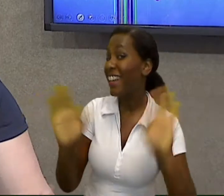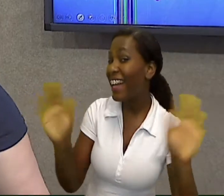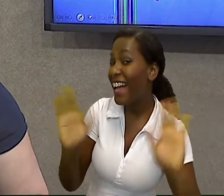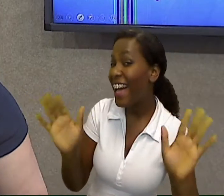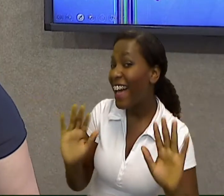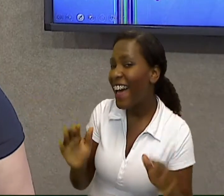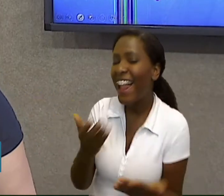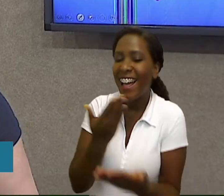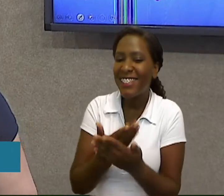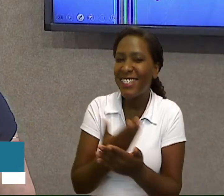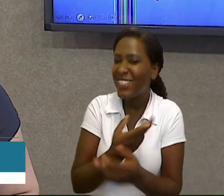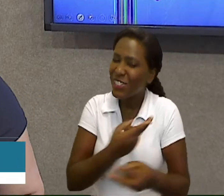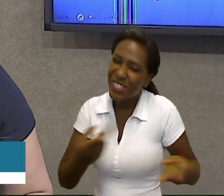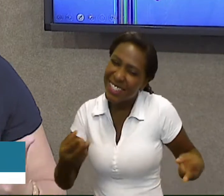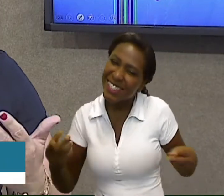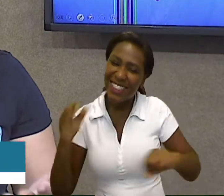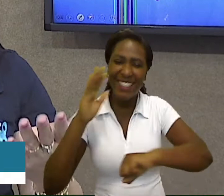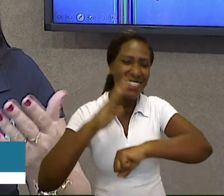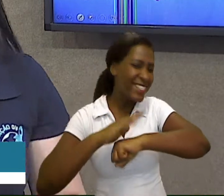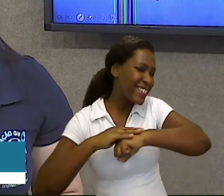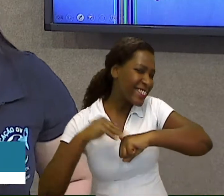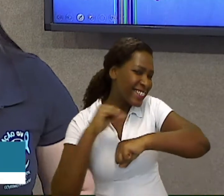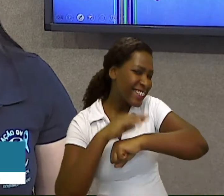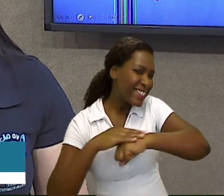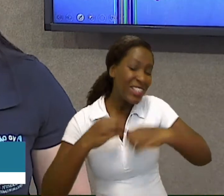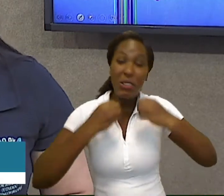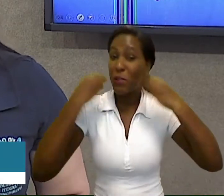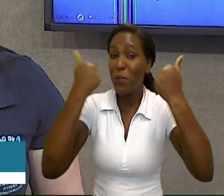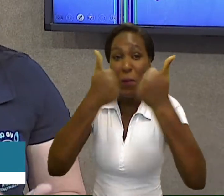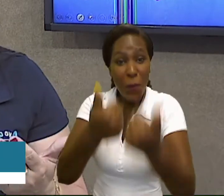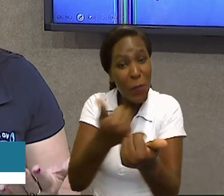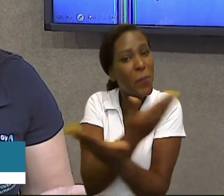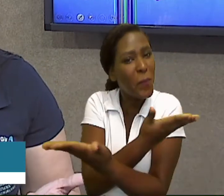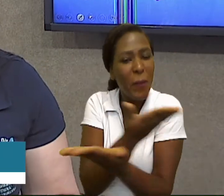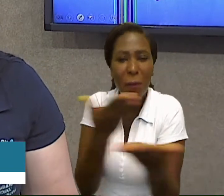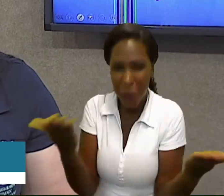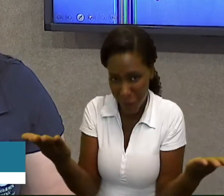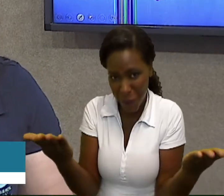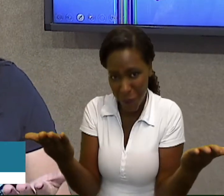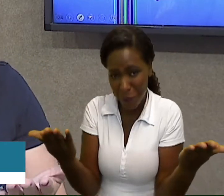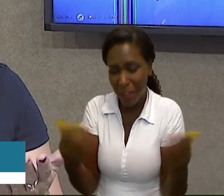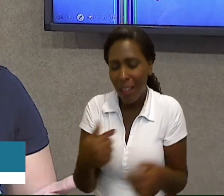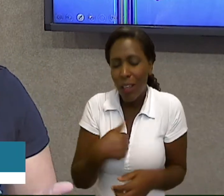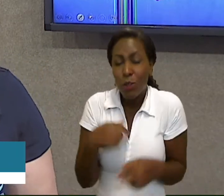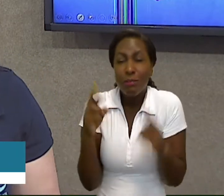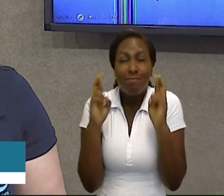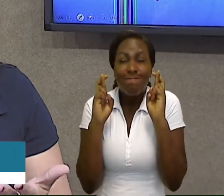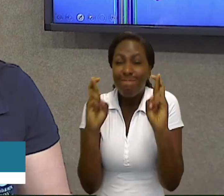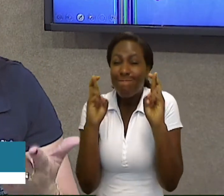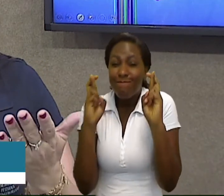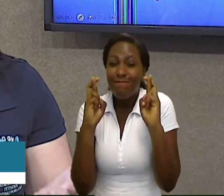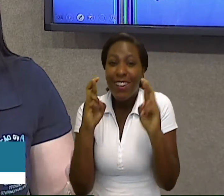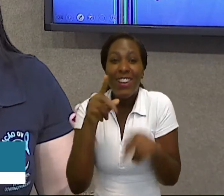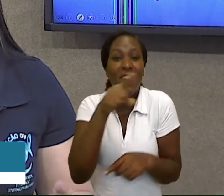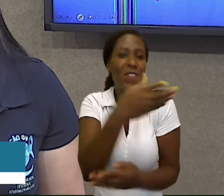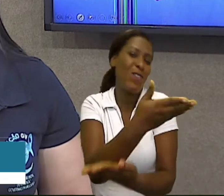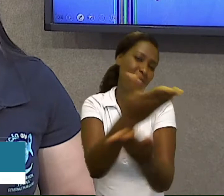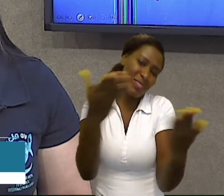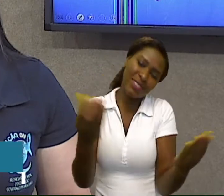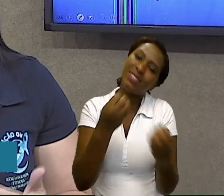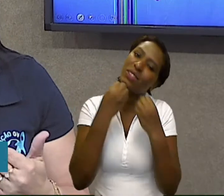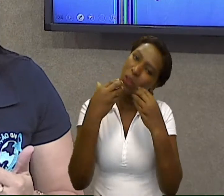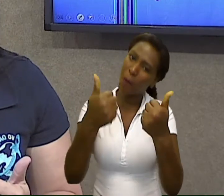Olá, caros estudantes! Tudo bem com vocês? Eu espero que verdadeiramente estejam todos